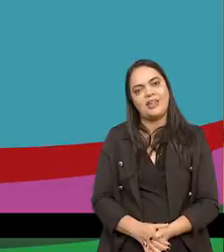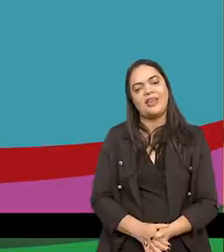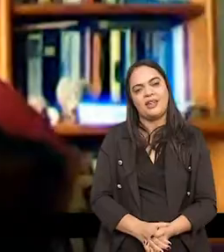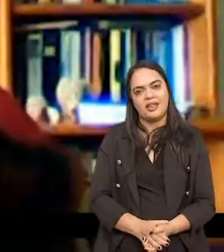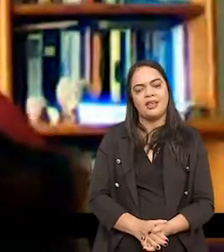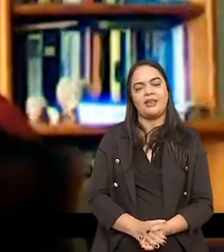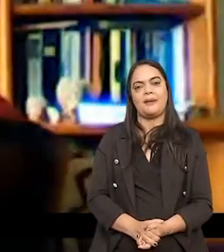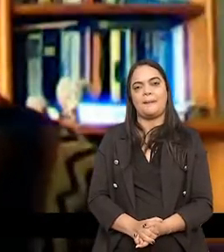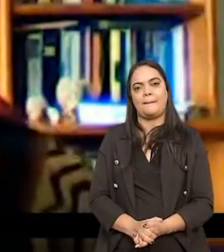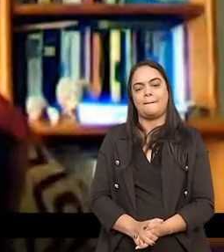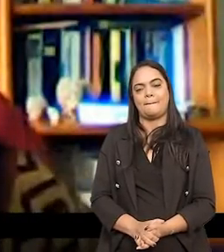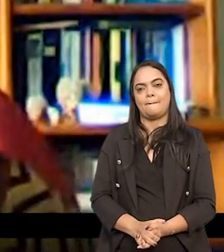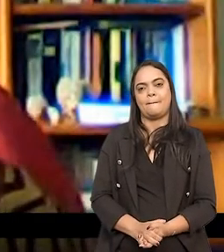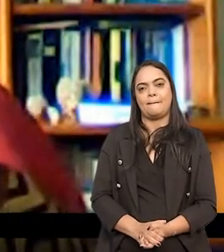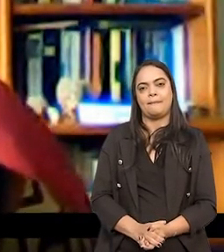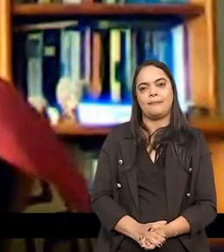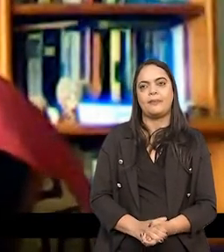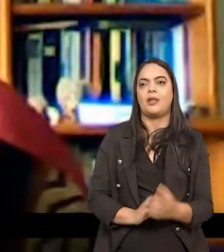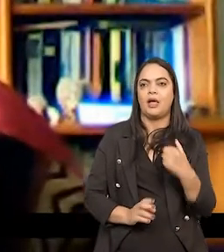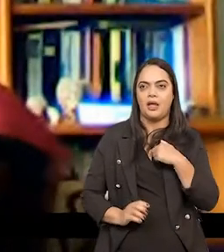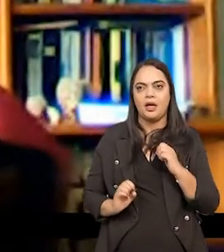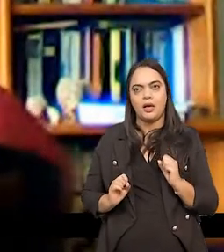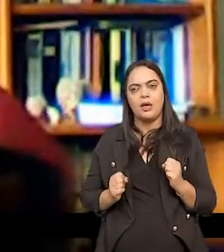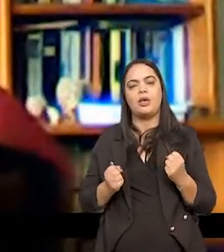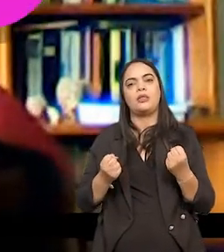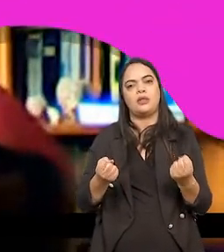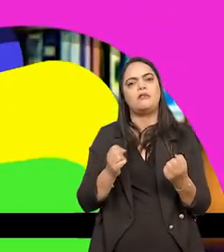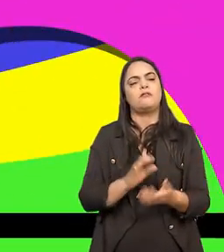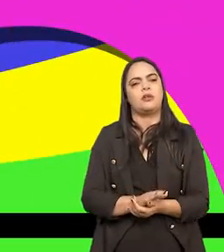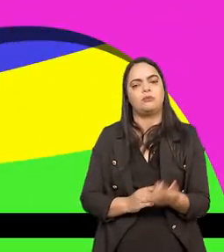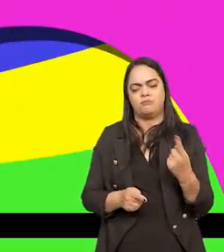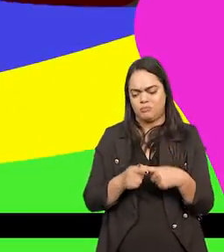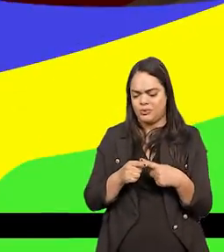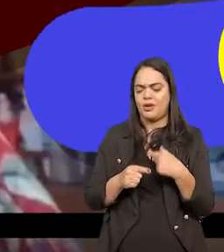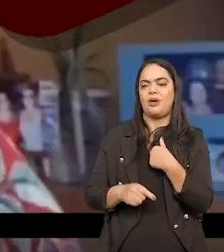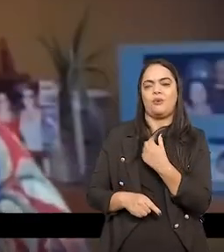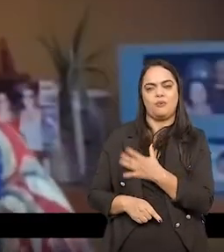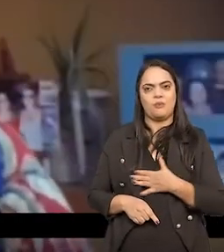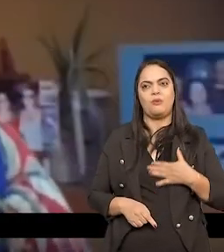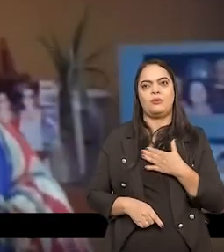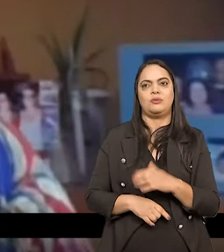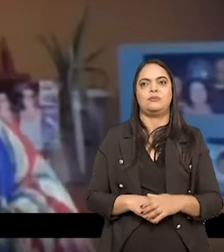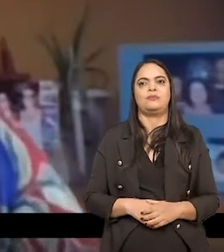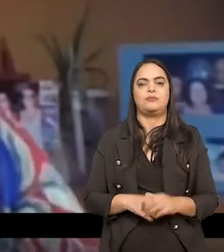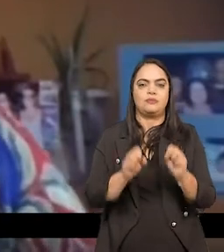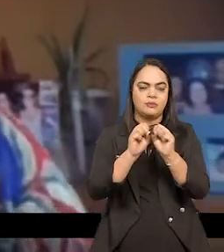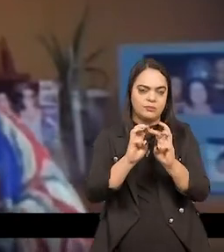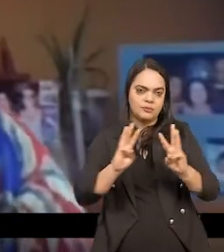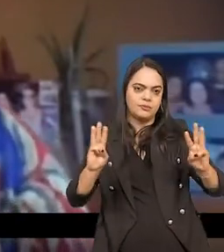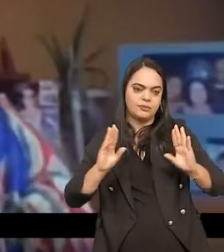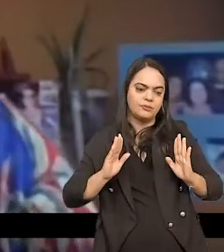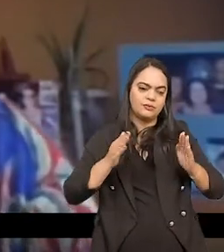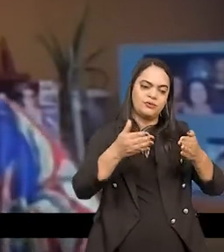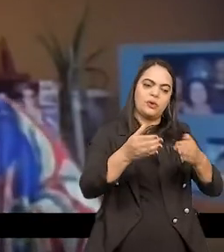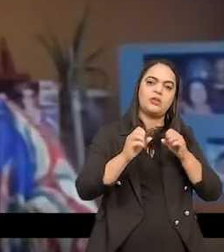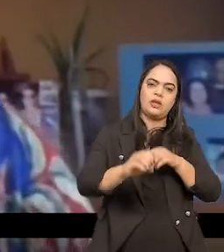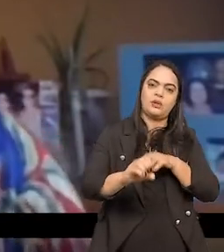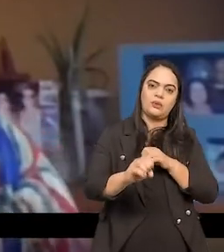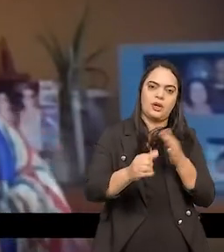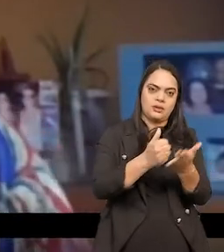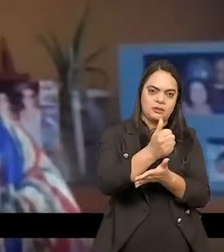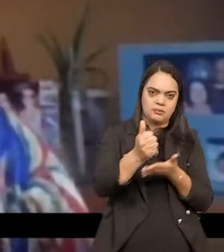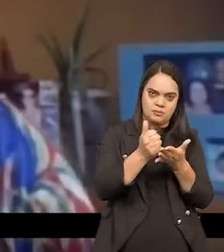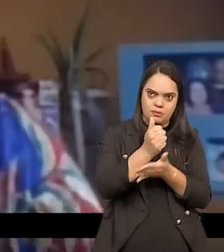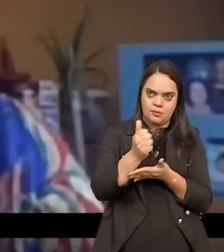chama assim. Então, eu defendo, tá, Fabiana? Defendo porque eu gosto e aprendo. O portal ele tem que ser voltado para a educação básica, é o